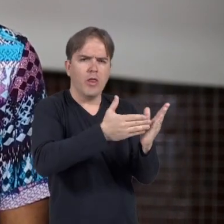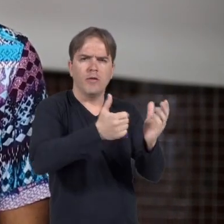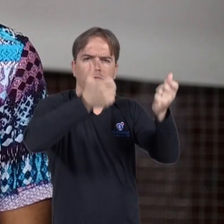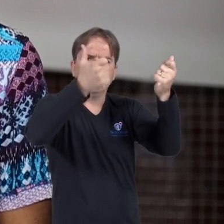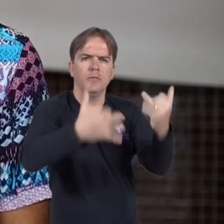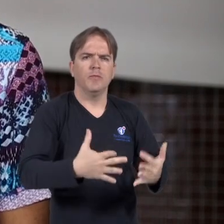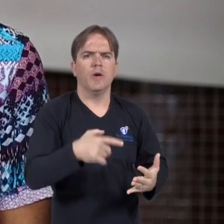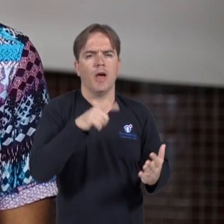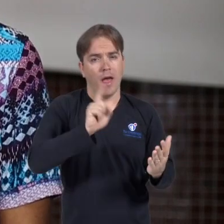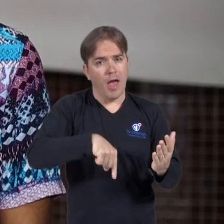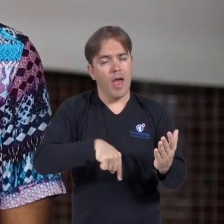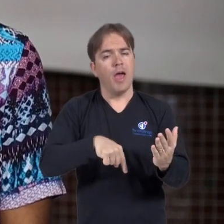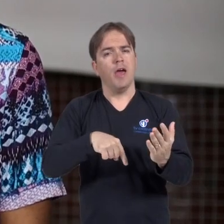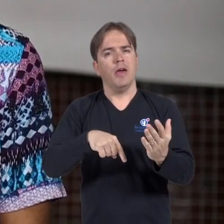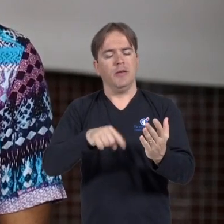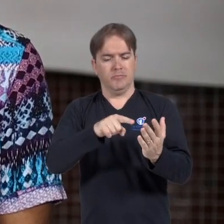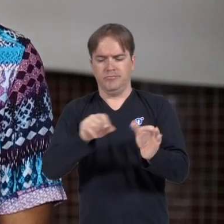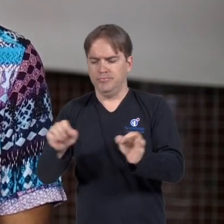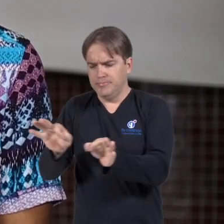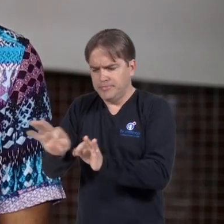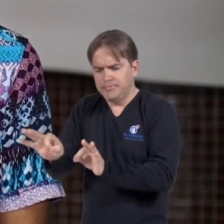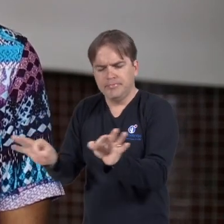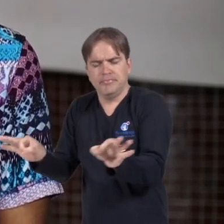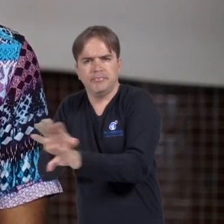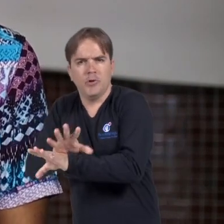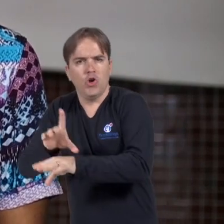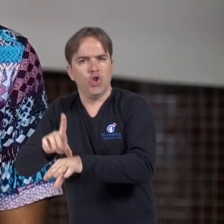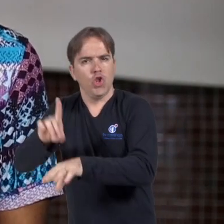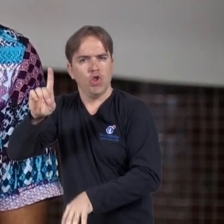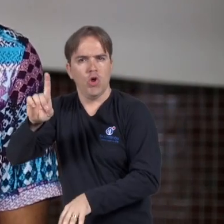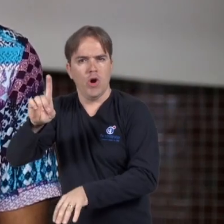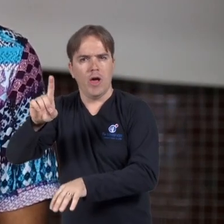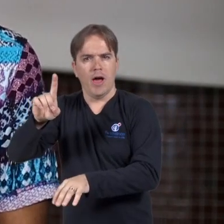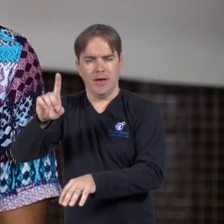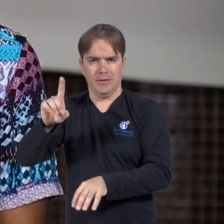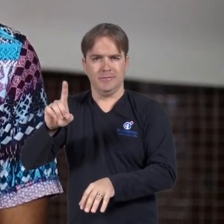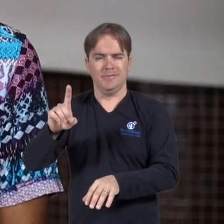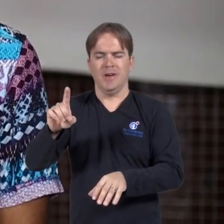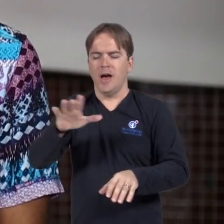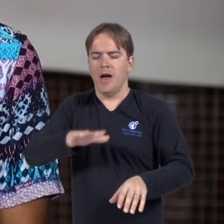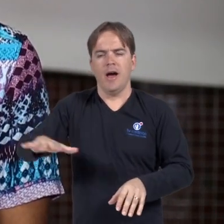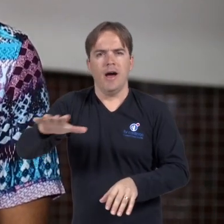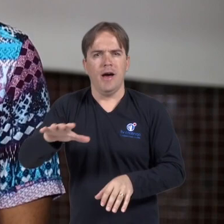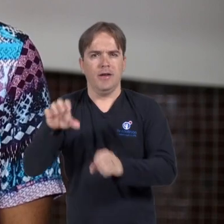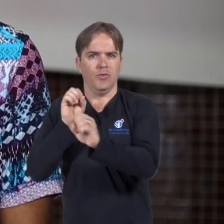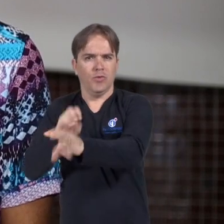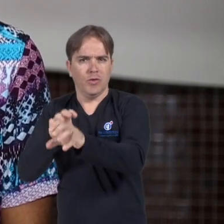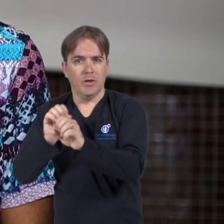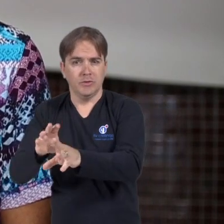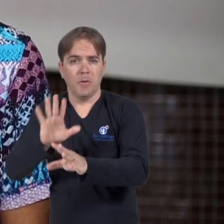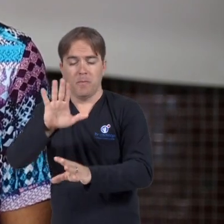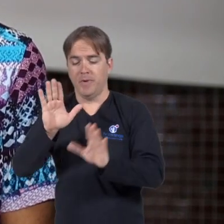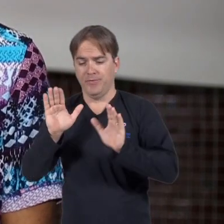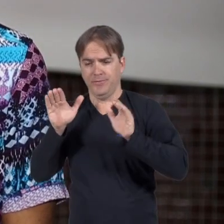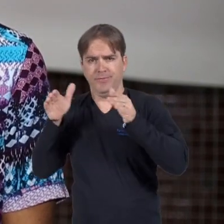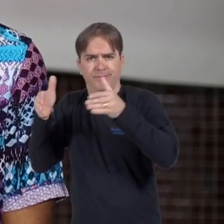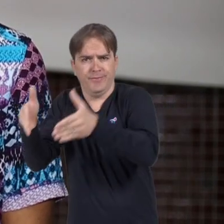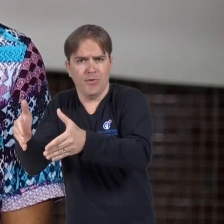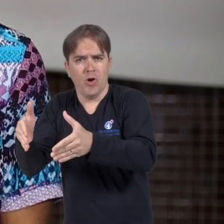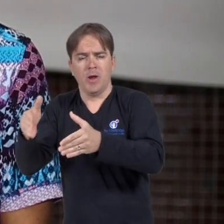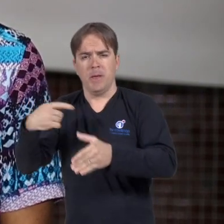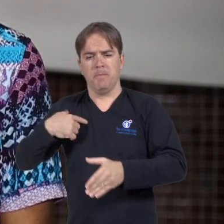é resultado do meu doutoramento. Foi um doutorado na área de educação, mas concentrado na